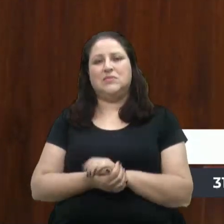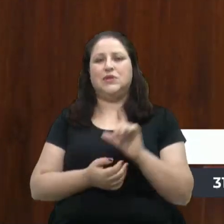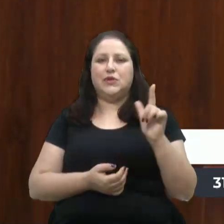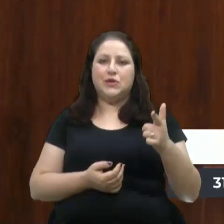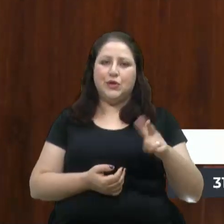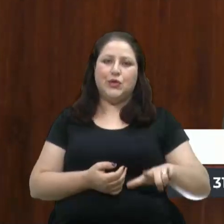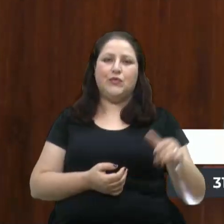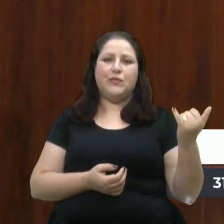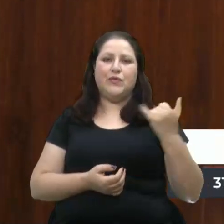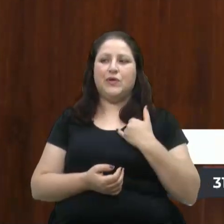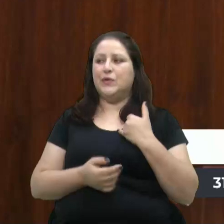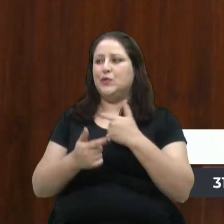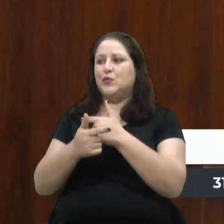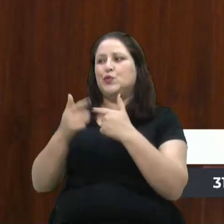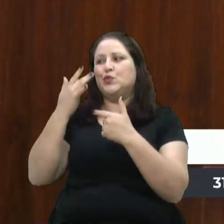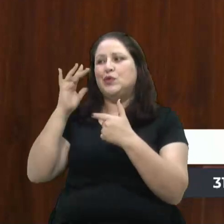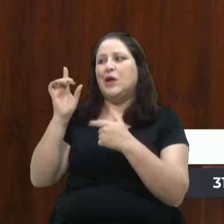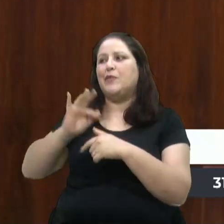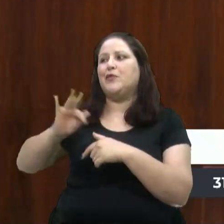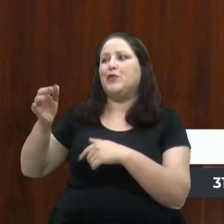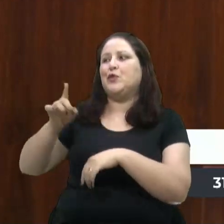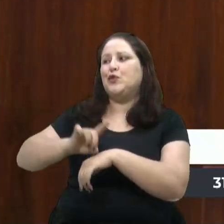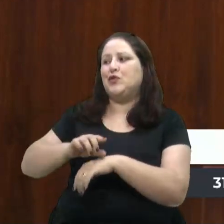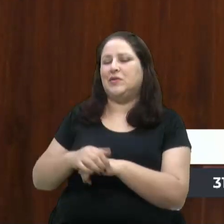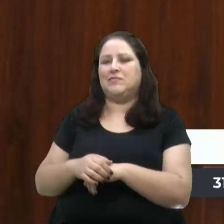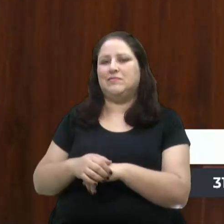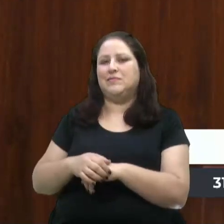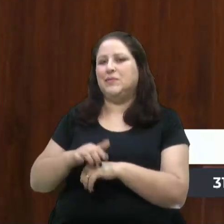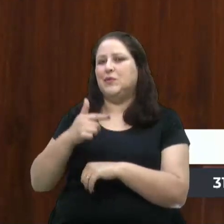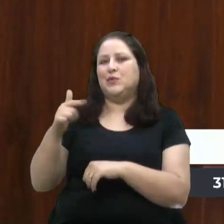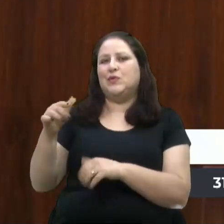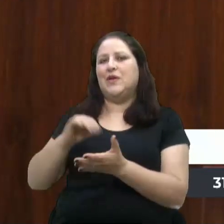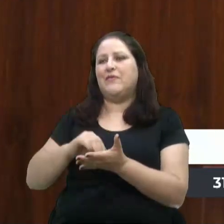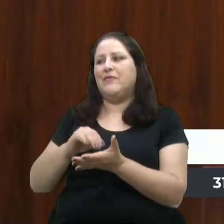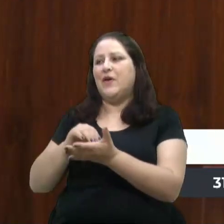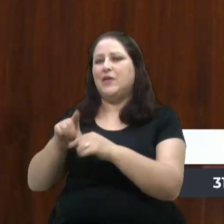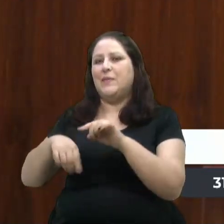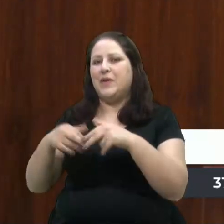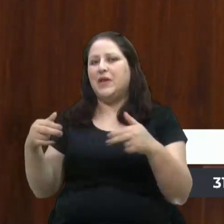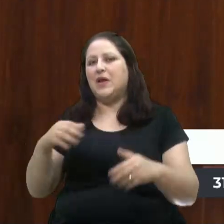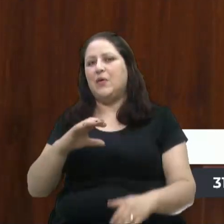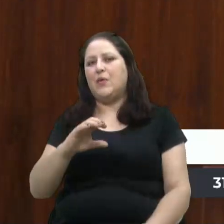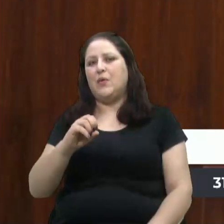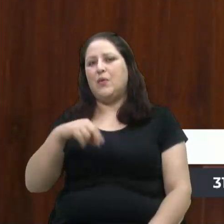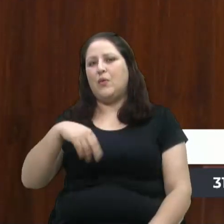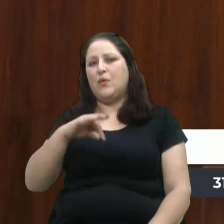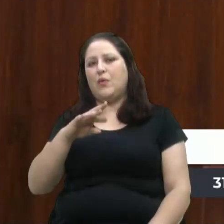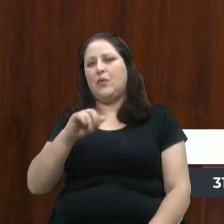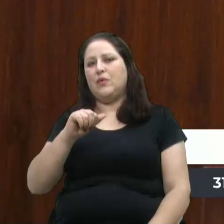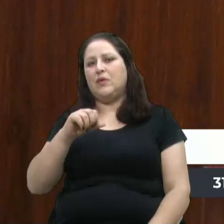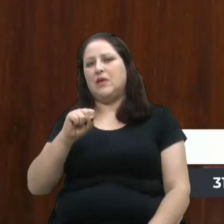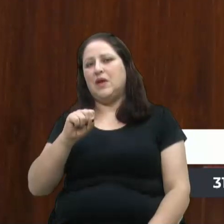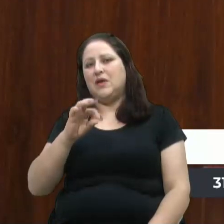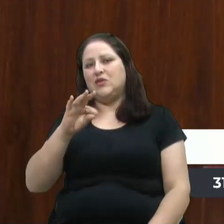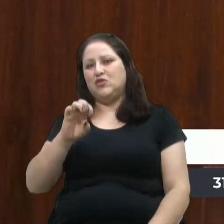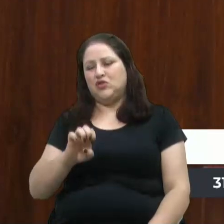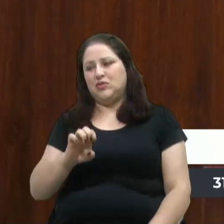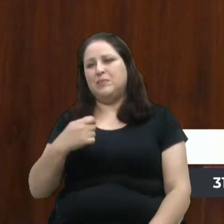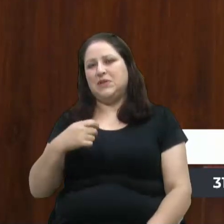dito não temos visão porque não temos contraste no município a cirurgia só acontece se tivesse